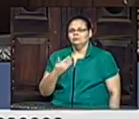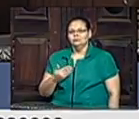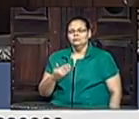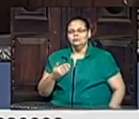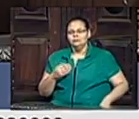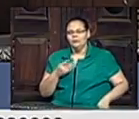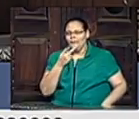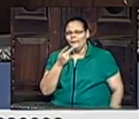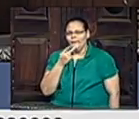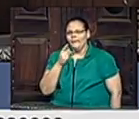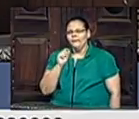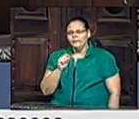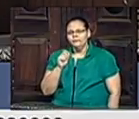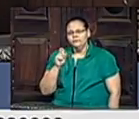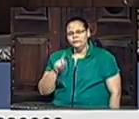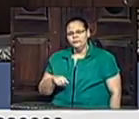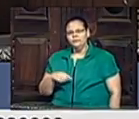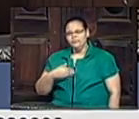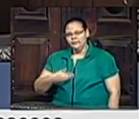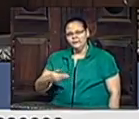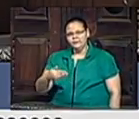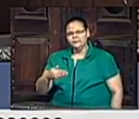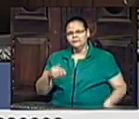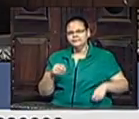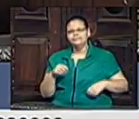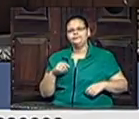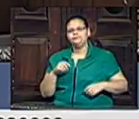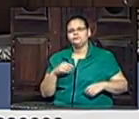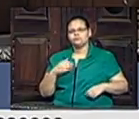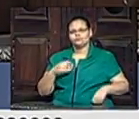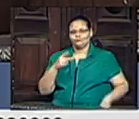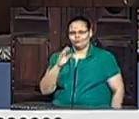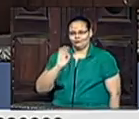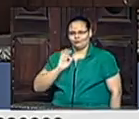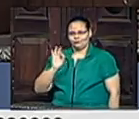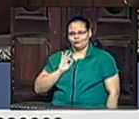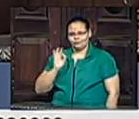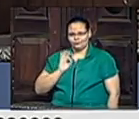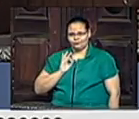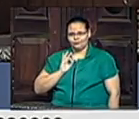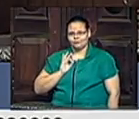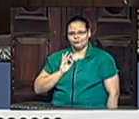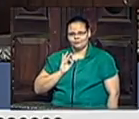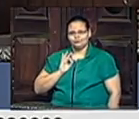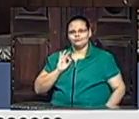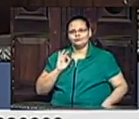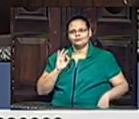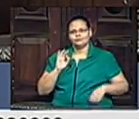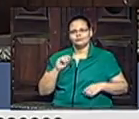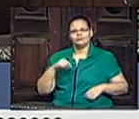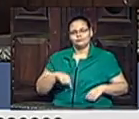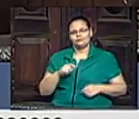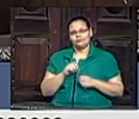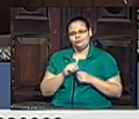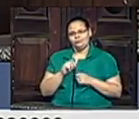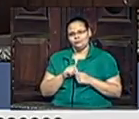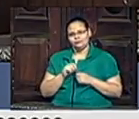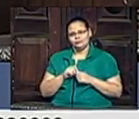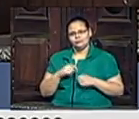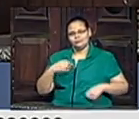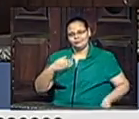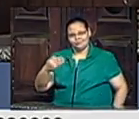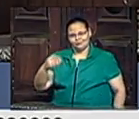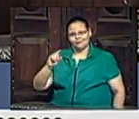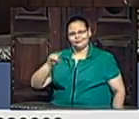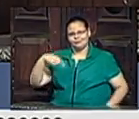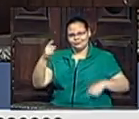e não a dizer que a sessão daqui a pouco, que os policiais, que a gente faz um minuto de silêncio aqui, mas na sessão